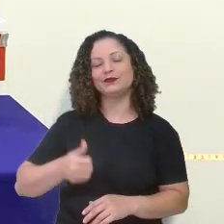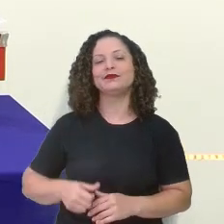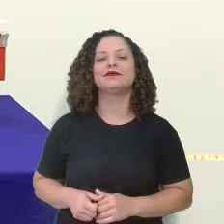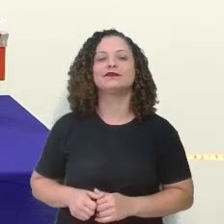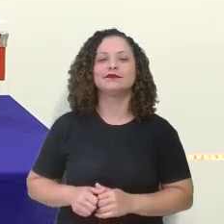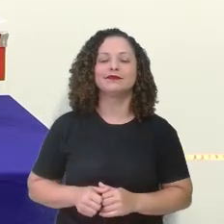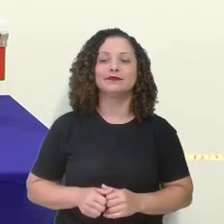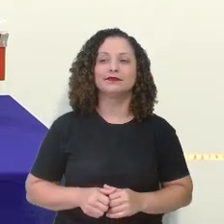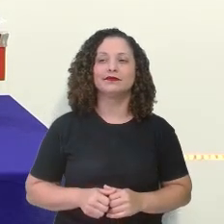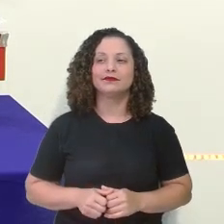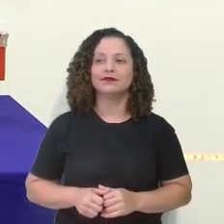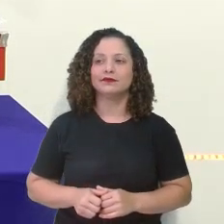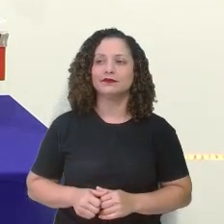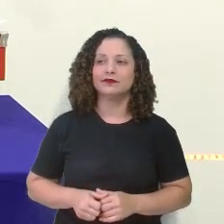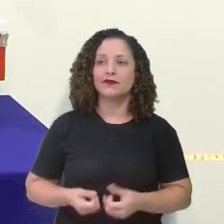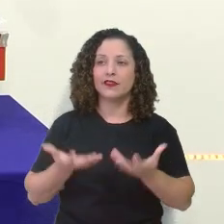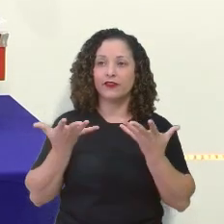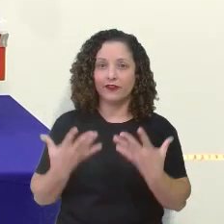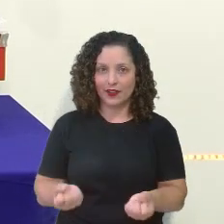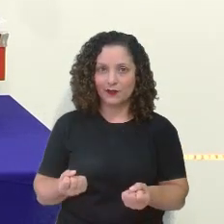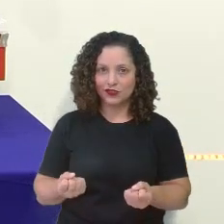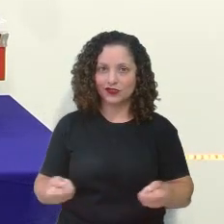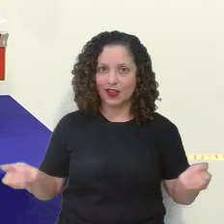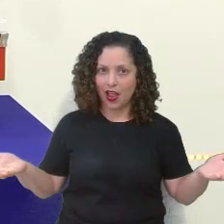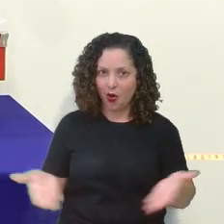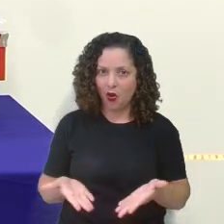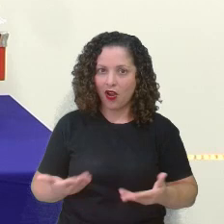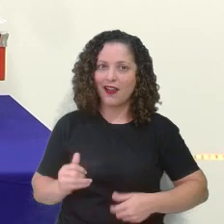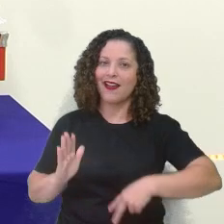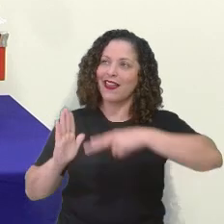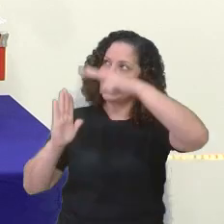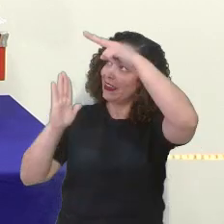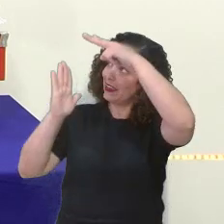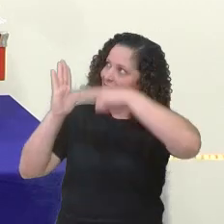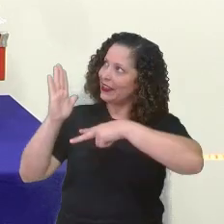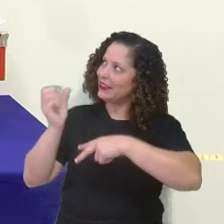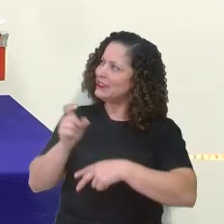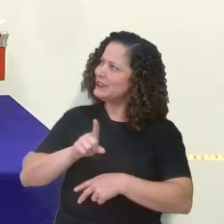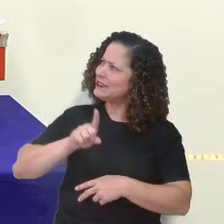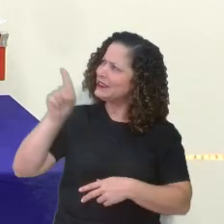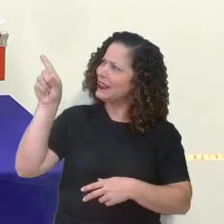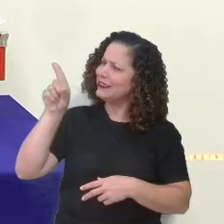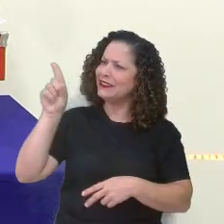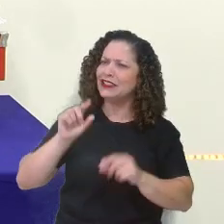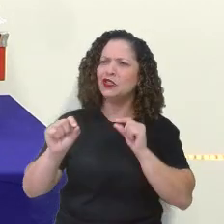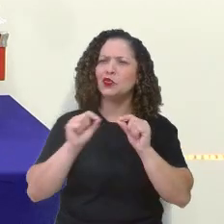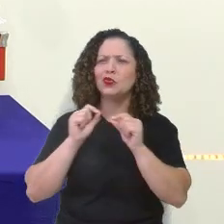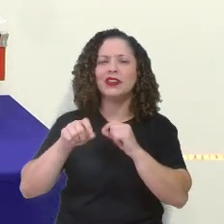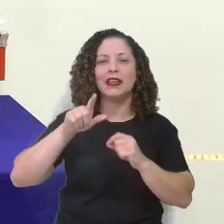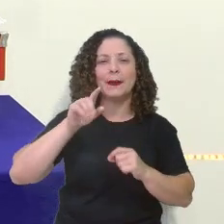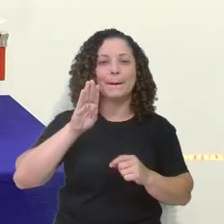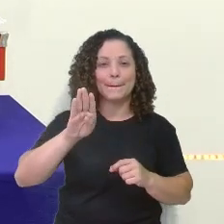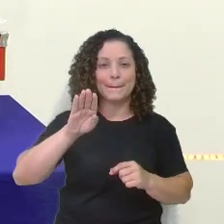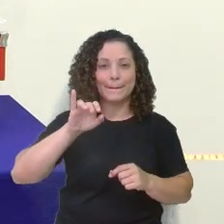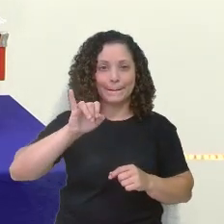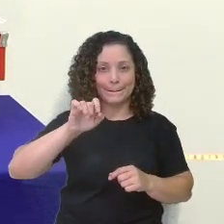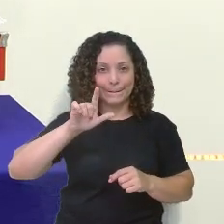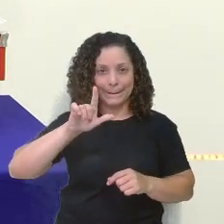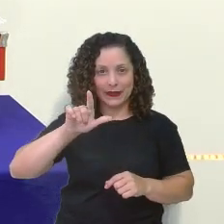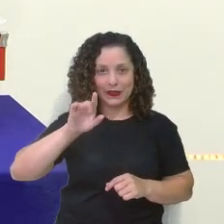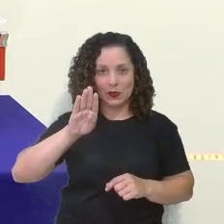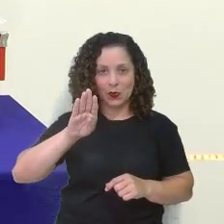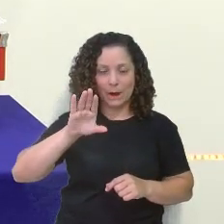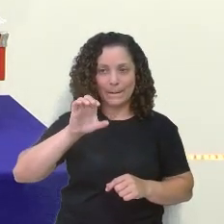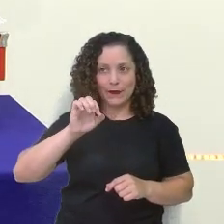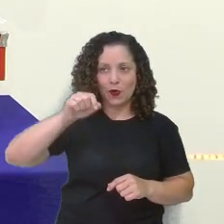tá? Então, vamos fazer a leitura desse aí, né? Que é o bilboquê, que a gente brinca muito e é com material de